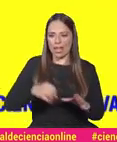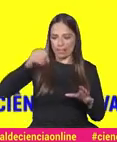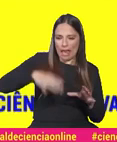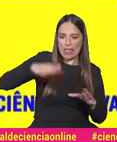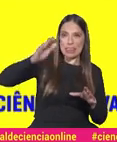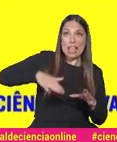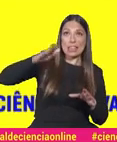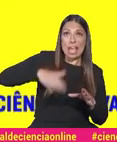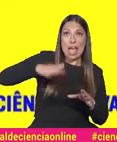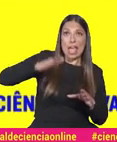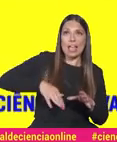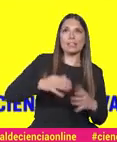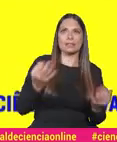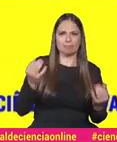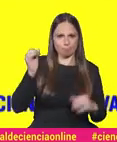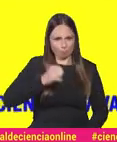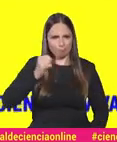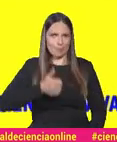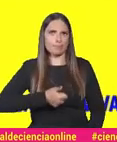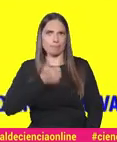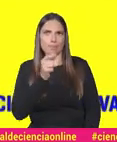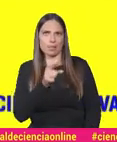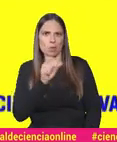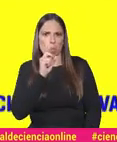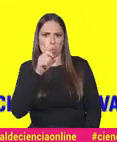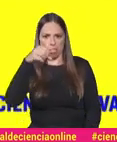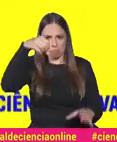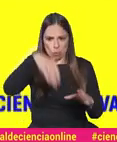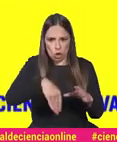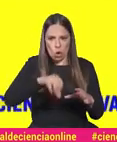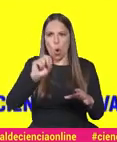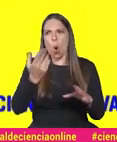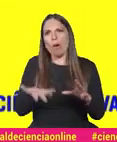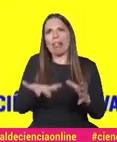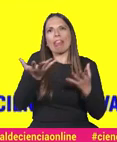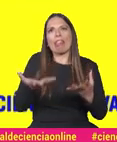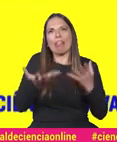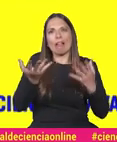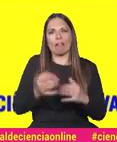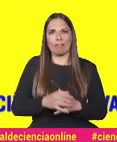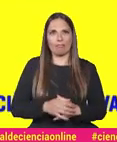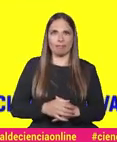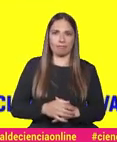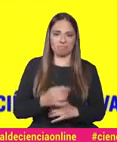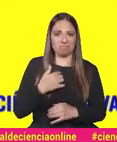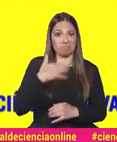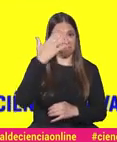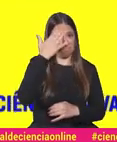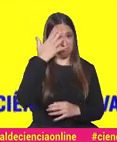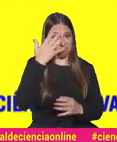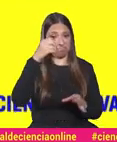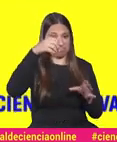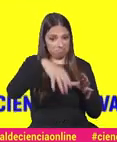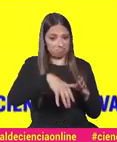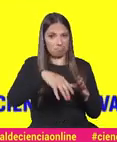saltitona. Oh, muito bem. E será que afunda ou flutua? Também afunda. Eu aposto que vamos afunde, ver